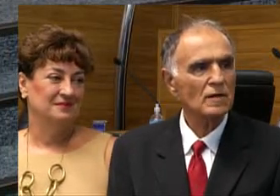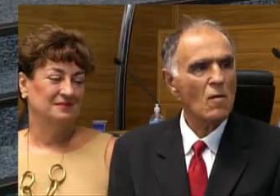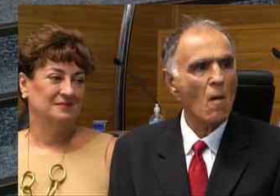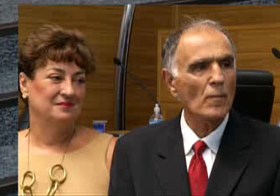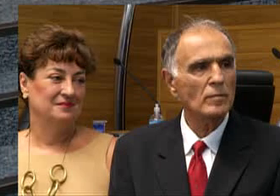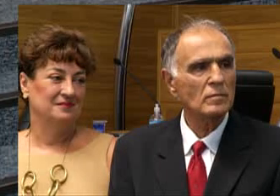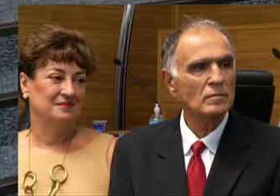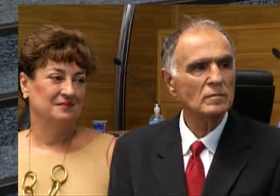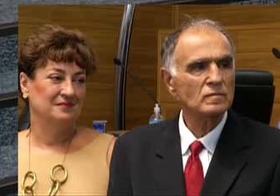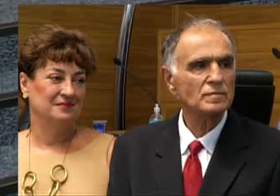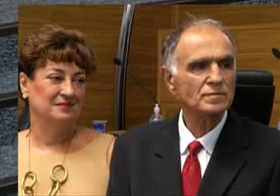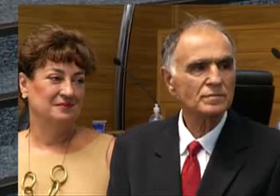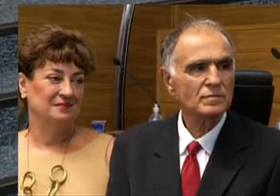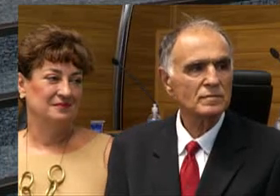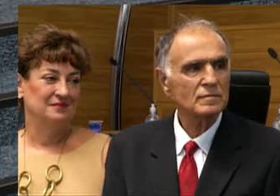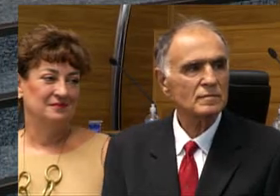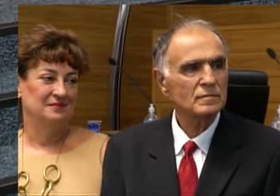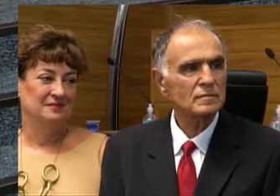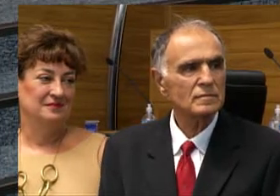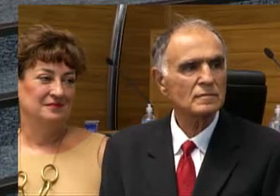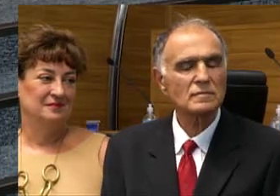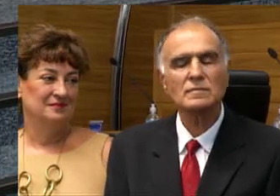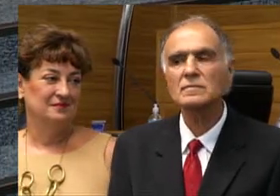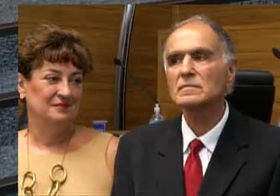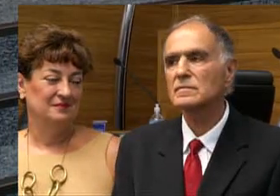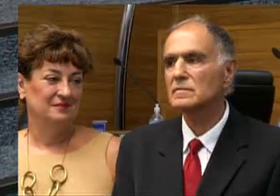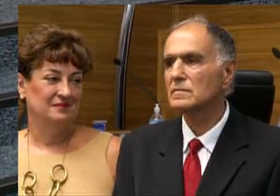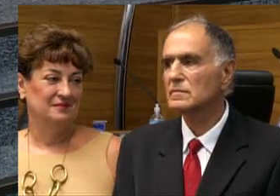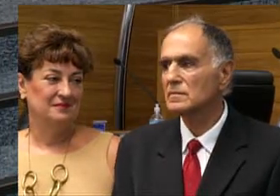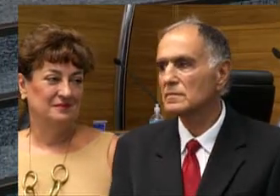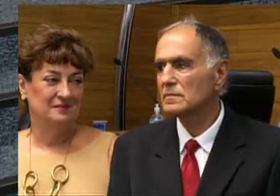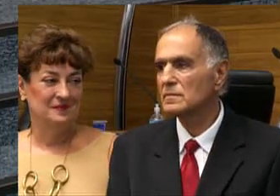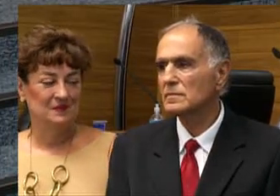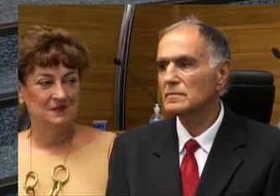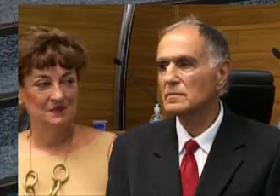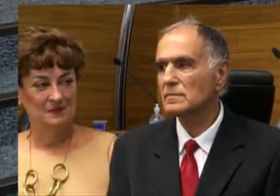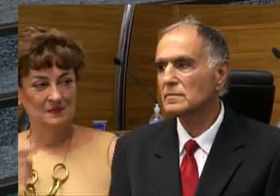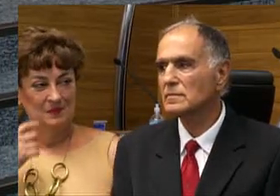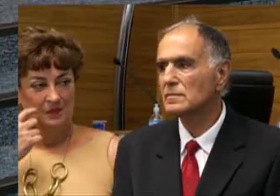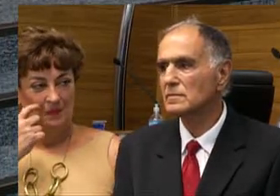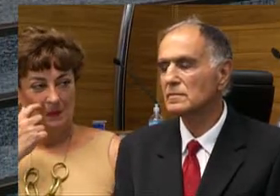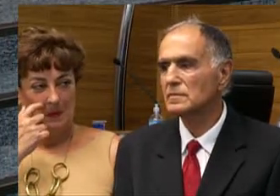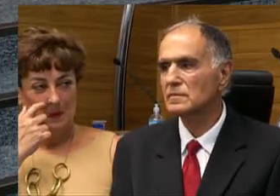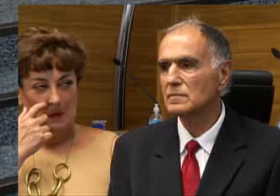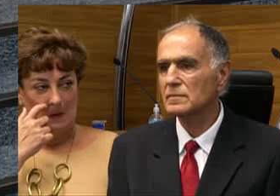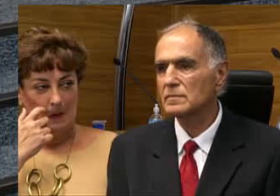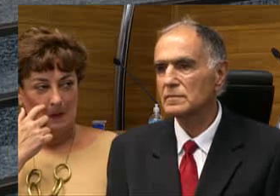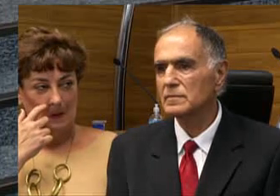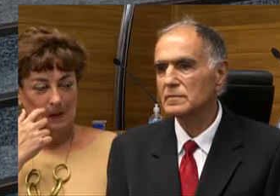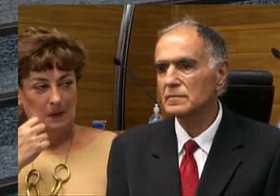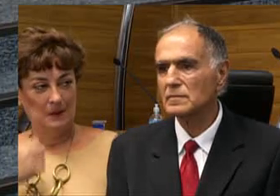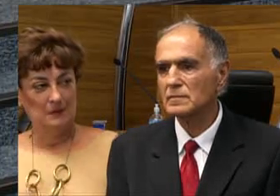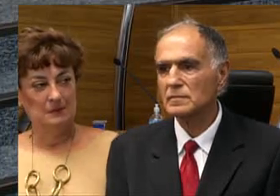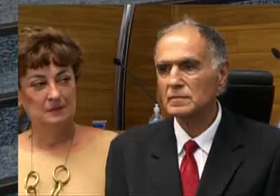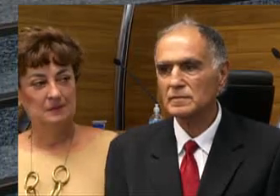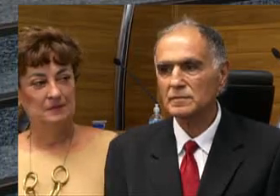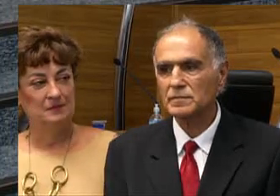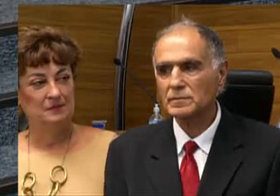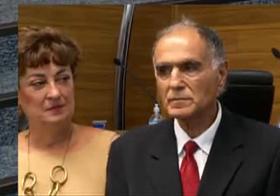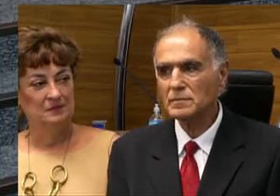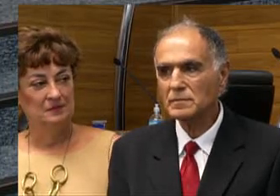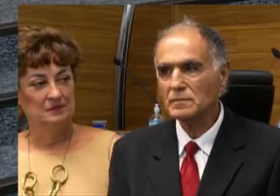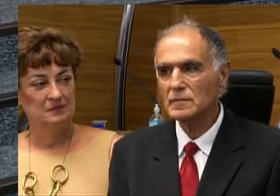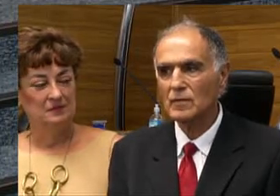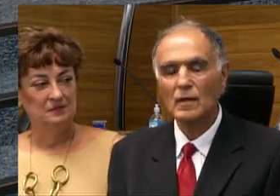mil médicos, ato que se orgulha como uma de suas maiores conquistas. Além disso, contribuiu para formar cerca de 130 especialistas